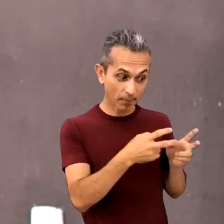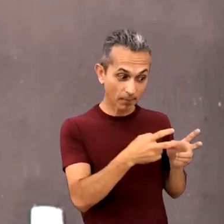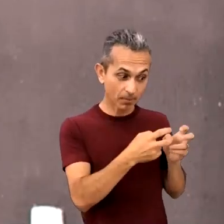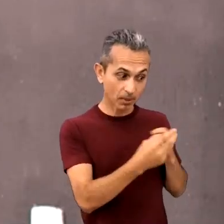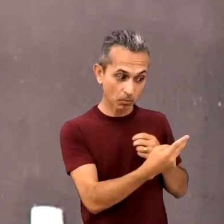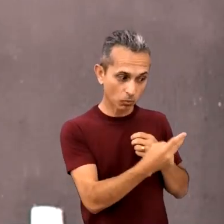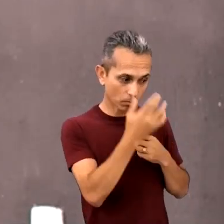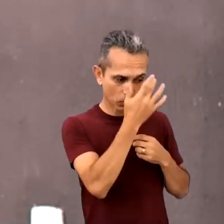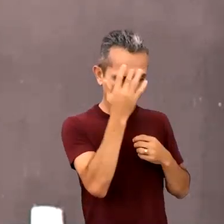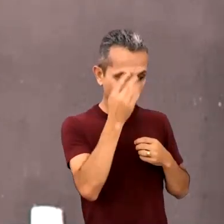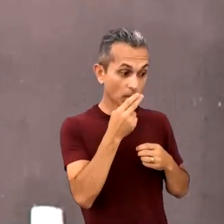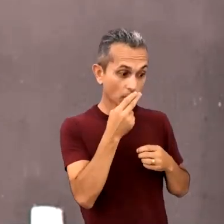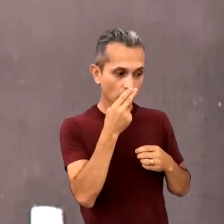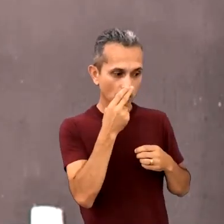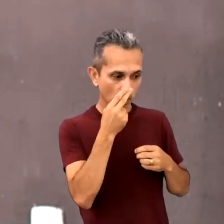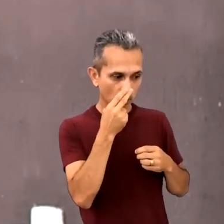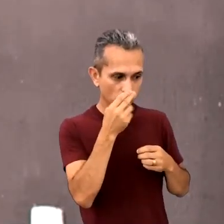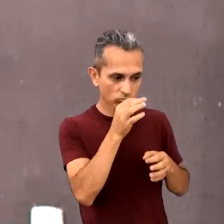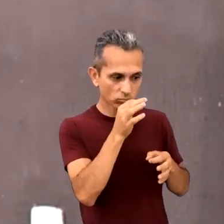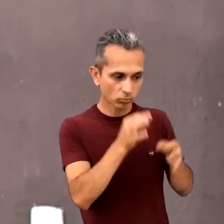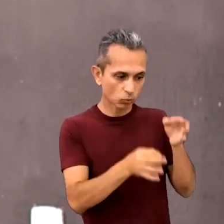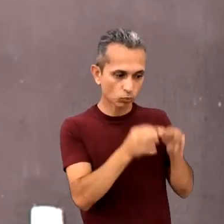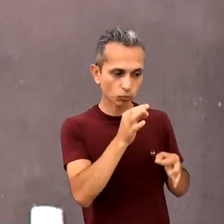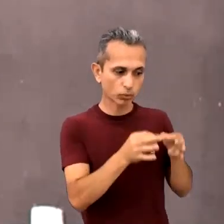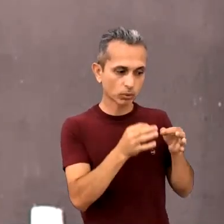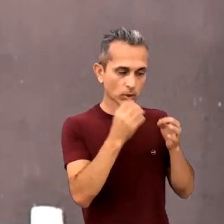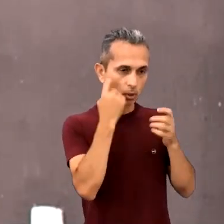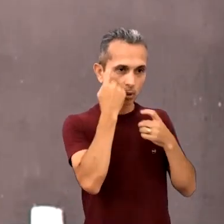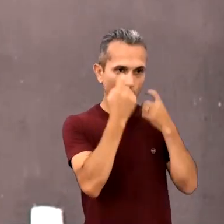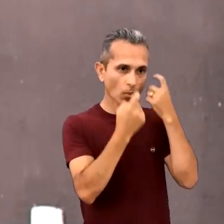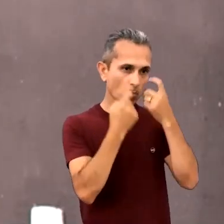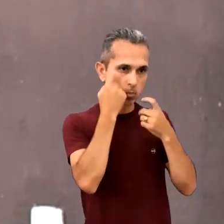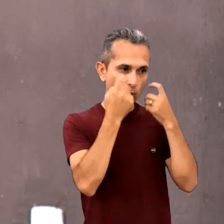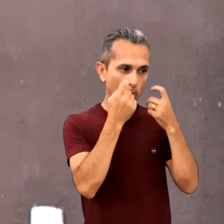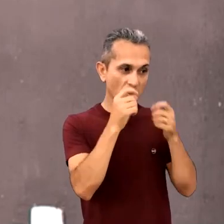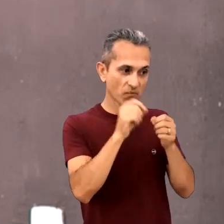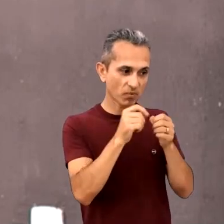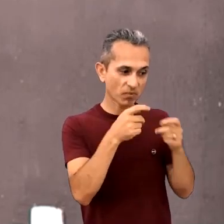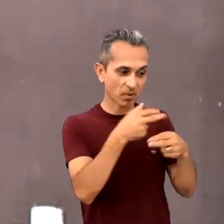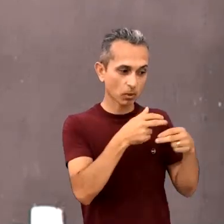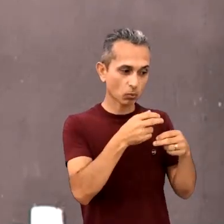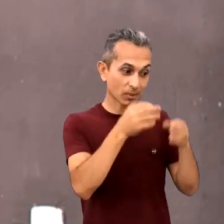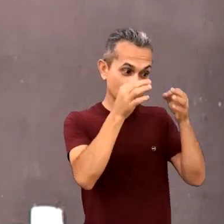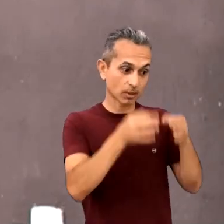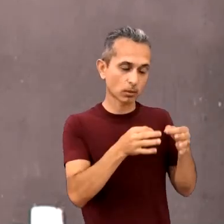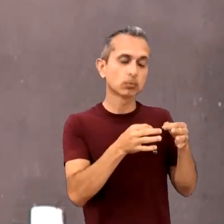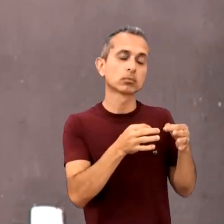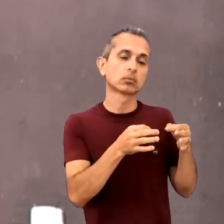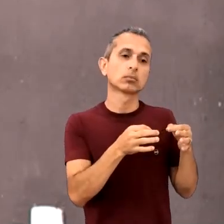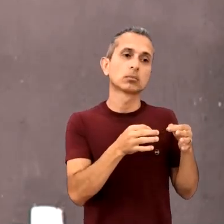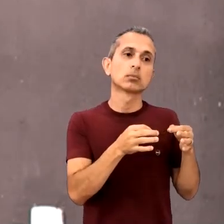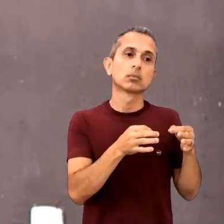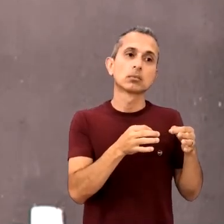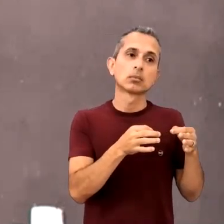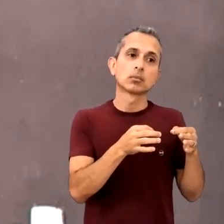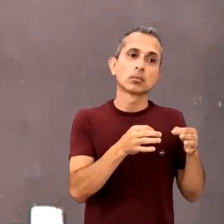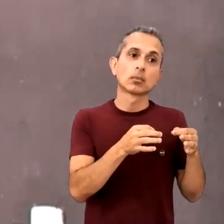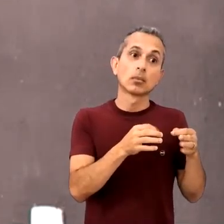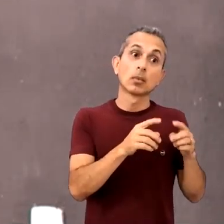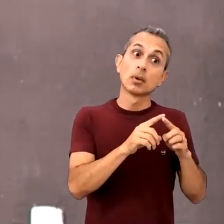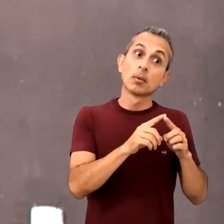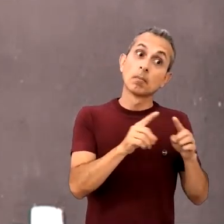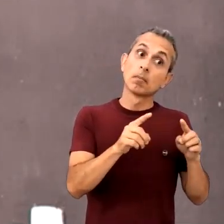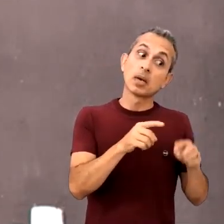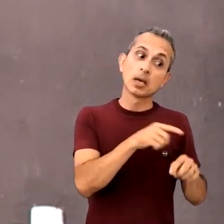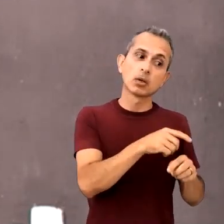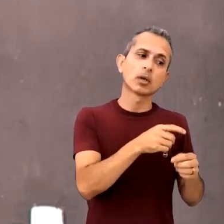pessoas crentes, justas, preocupadas em fazer o que é certo. Apesar de que o plano começou